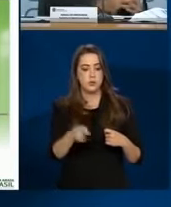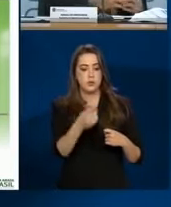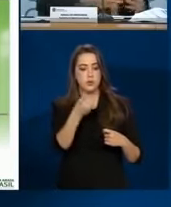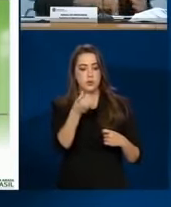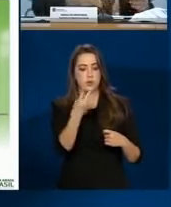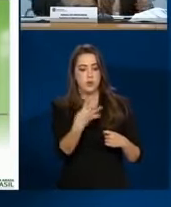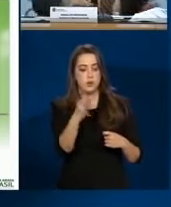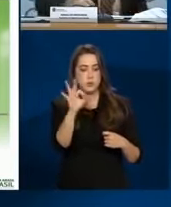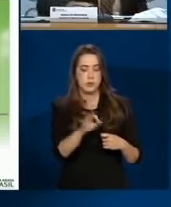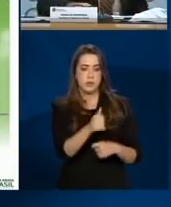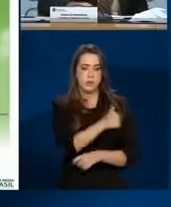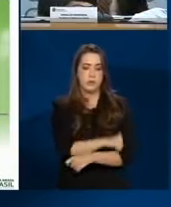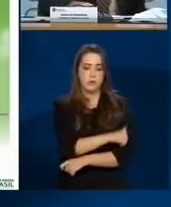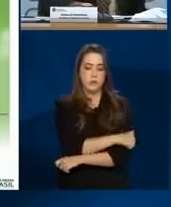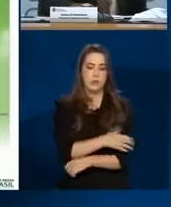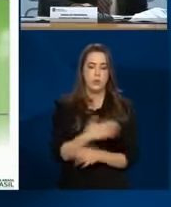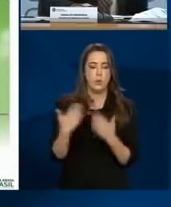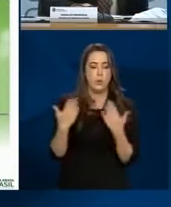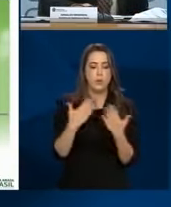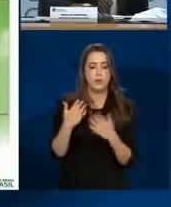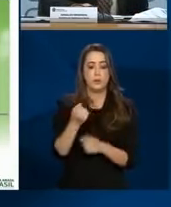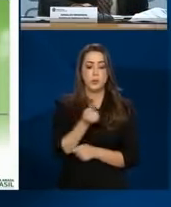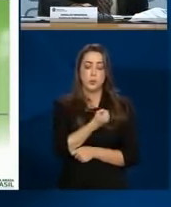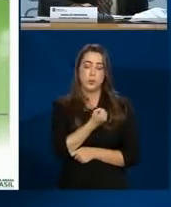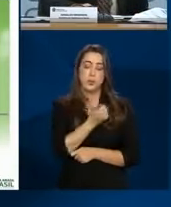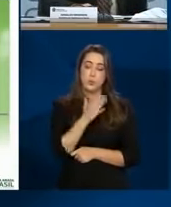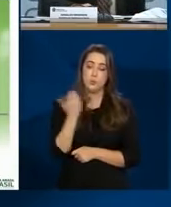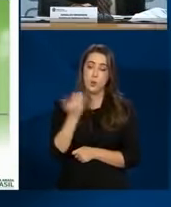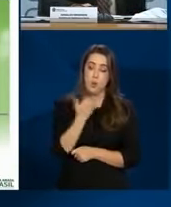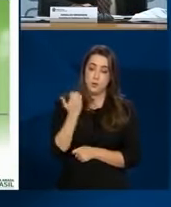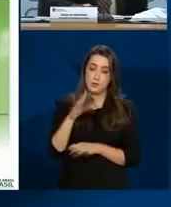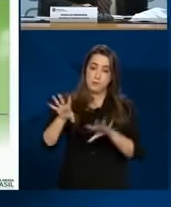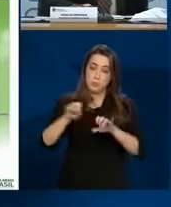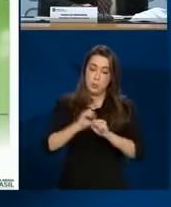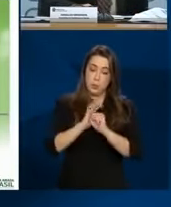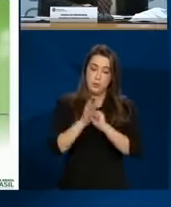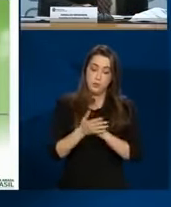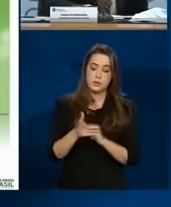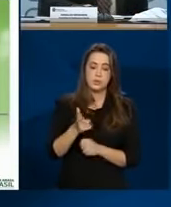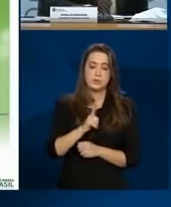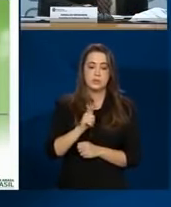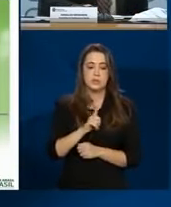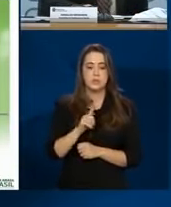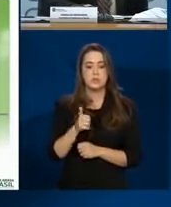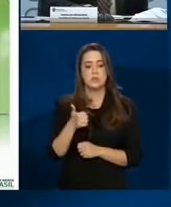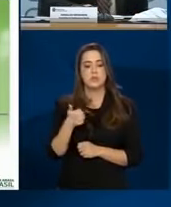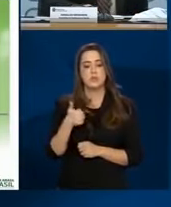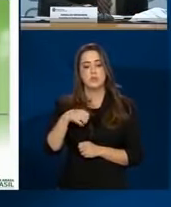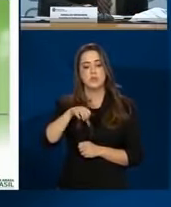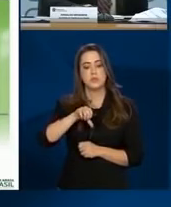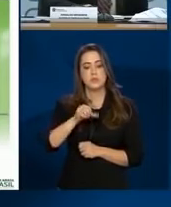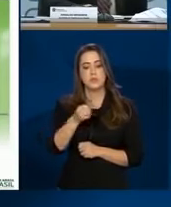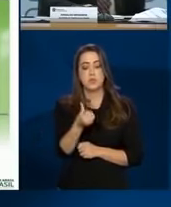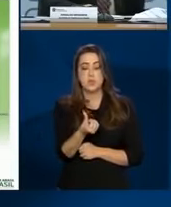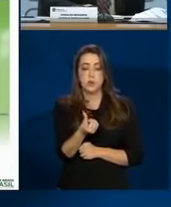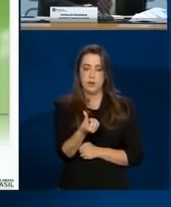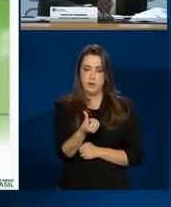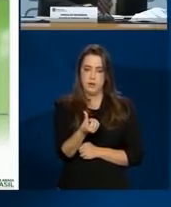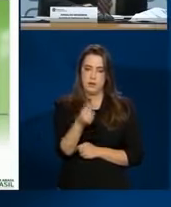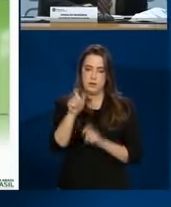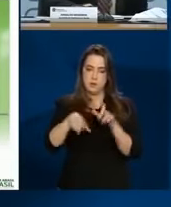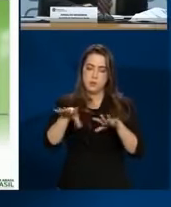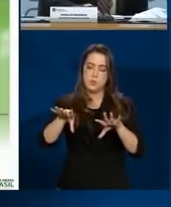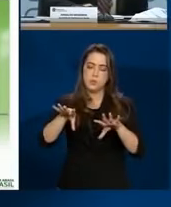18,4% de enfermeiros. E quando olhamos para os óbitos confirmados por Covid, temos 196 óbitos confirmados